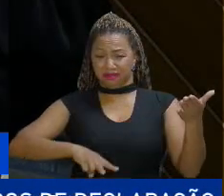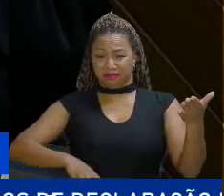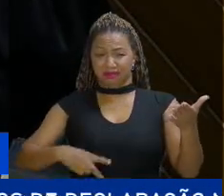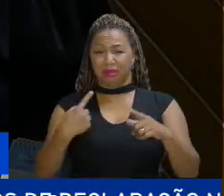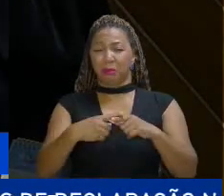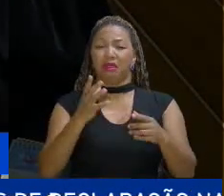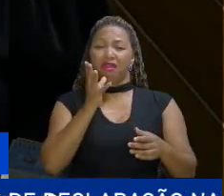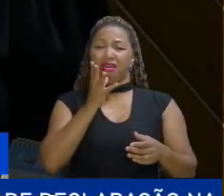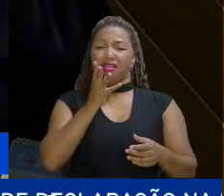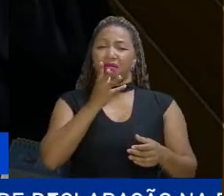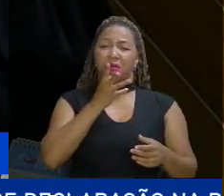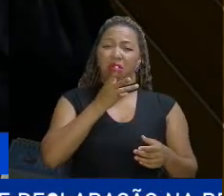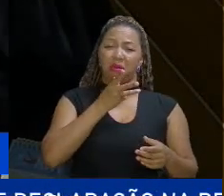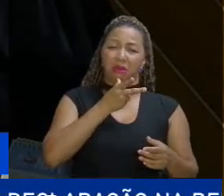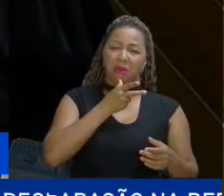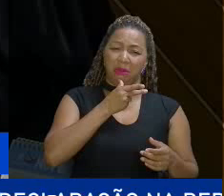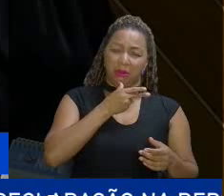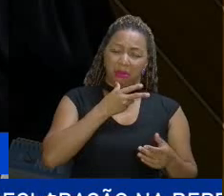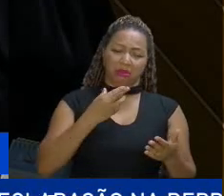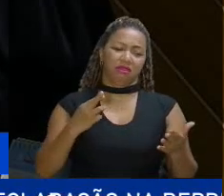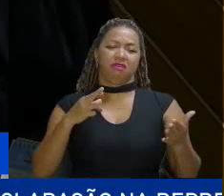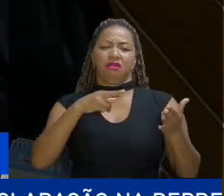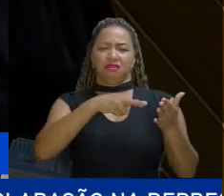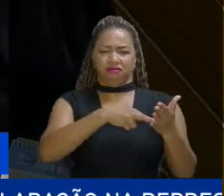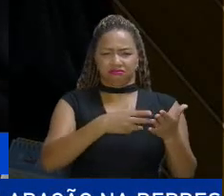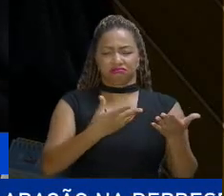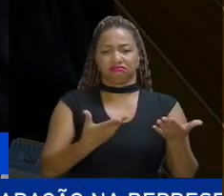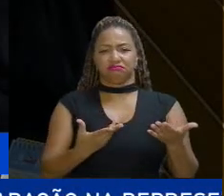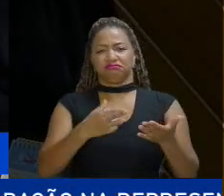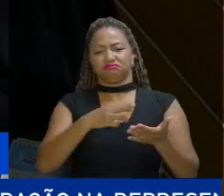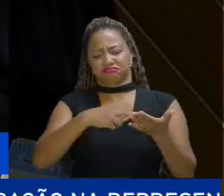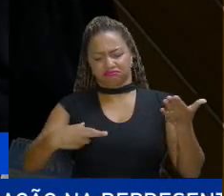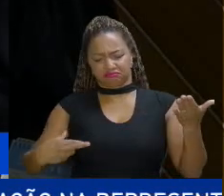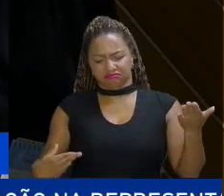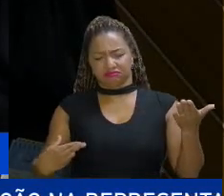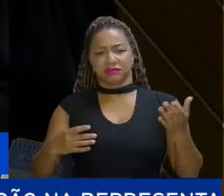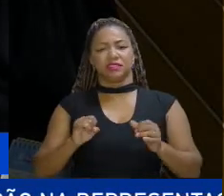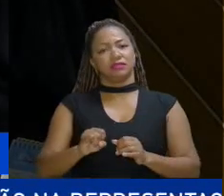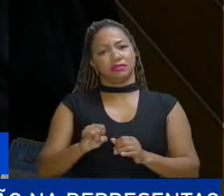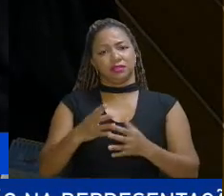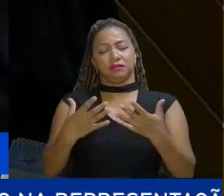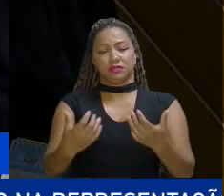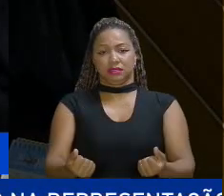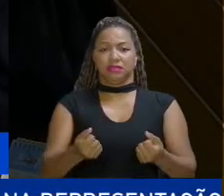extensa, relatório. E se for permitido...